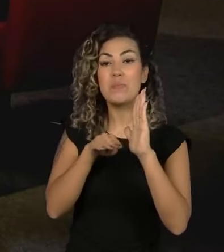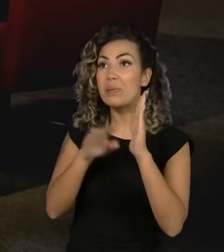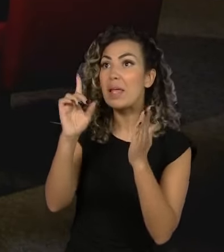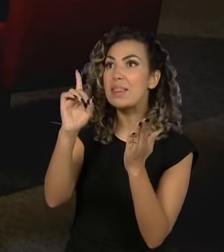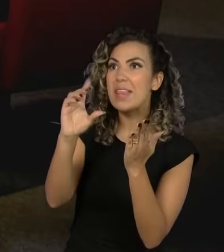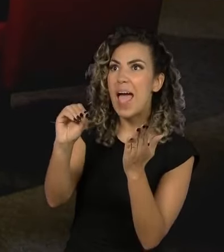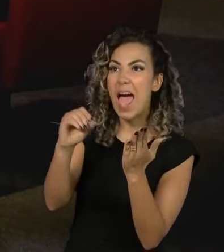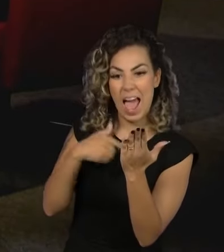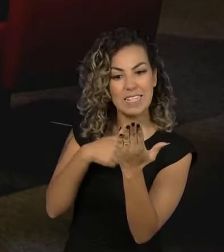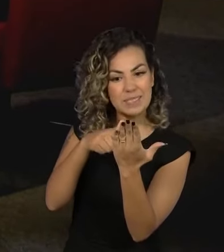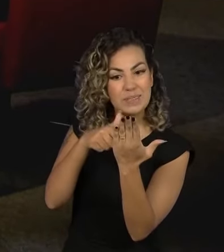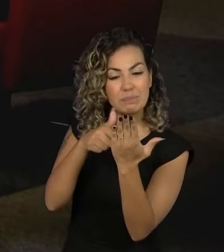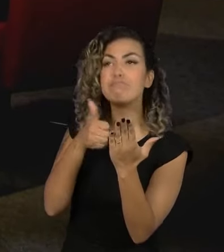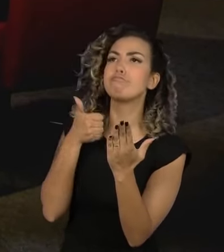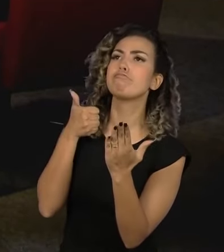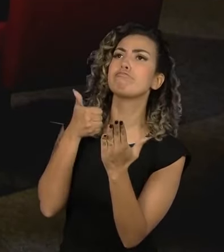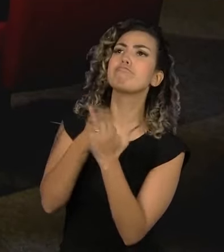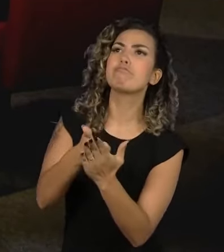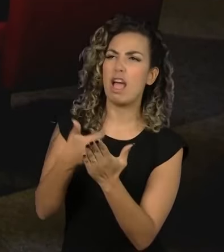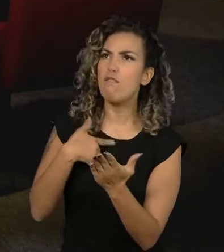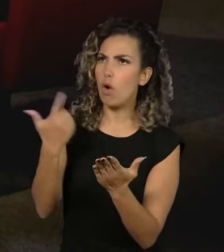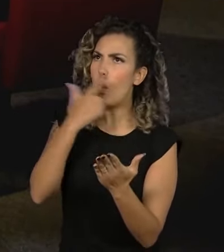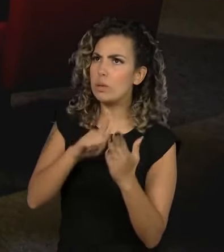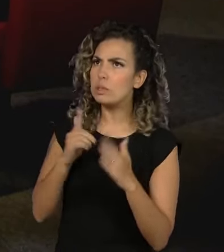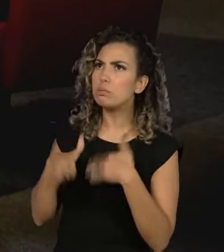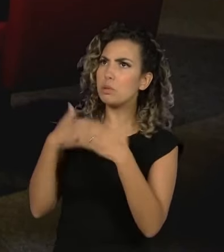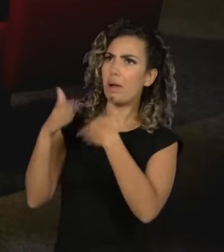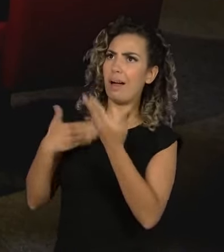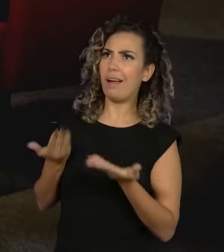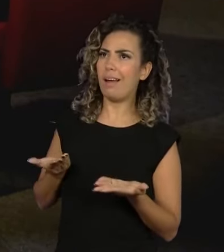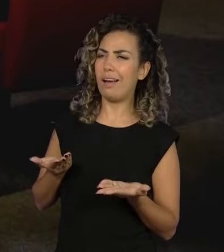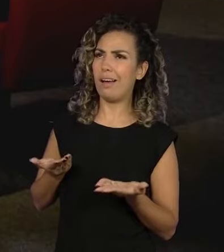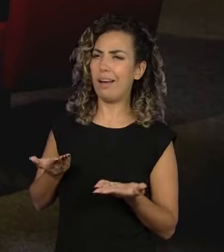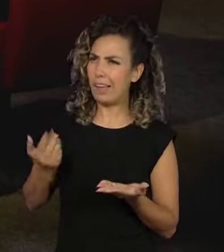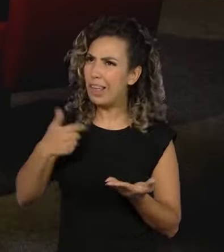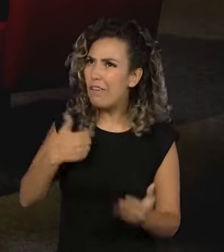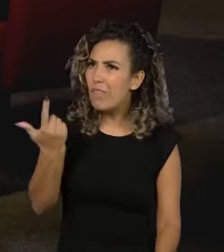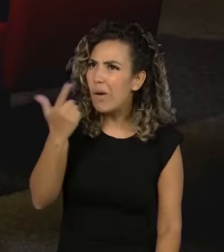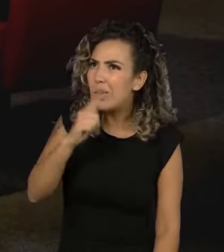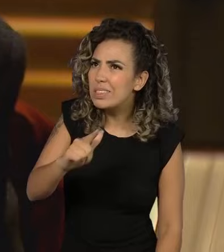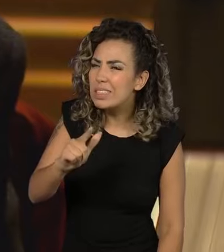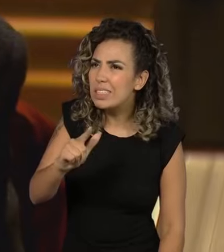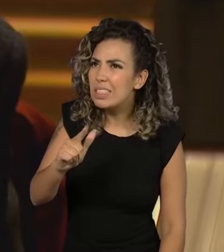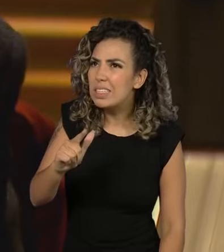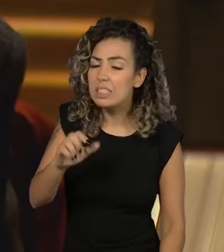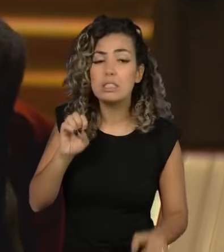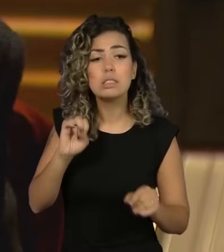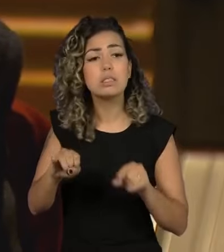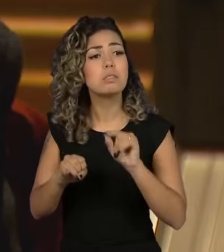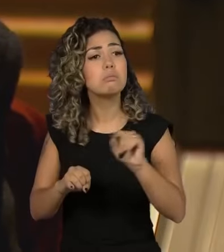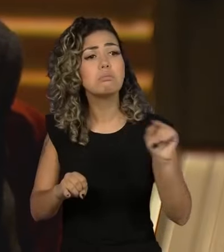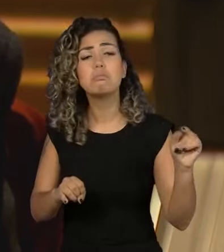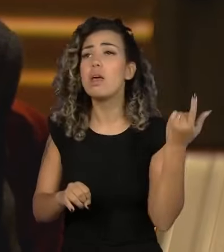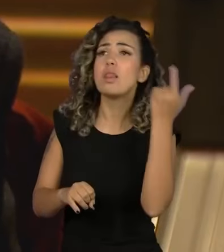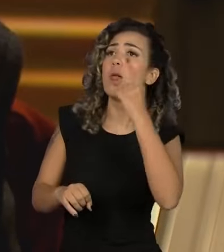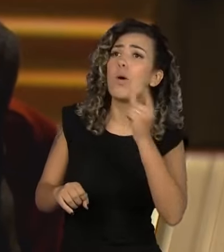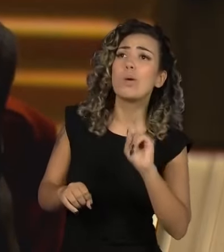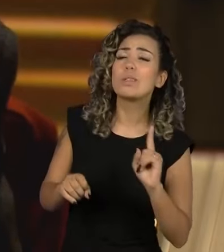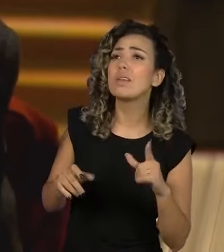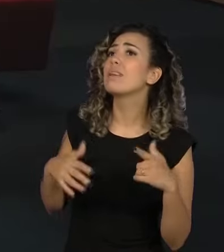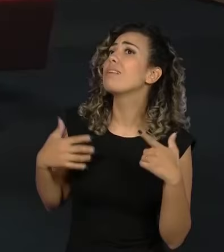prospera não brocha nunca mais seduz quem quiser fica lindão reb